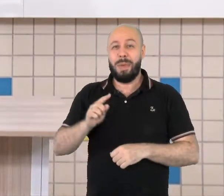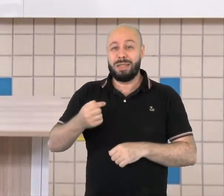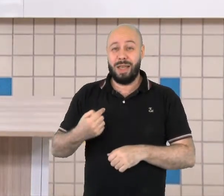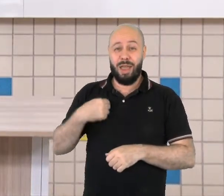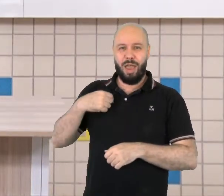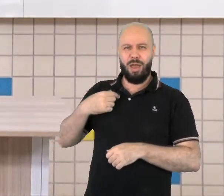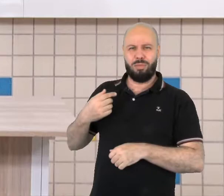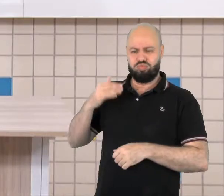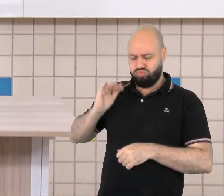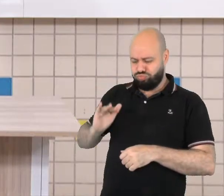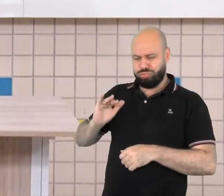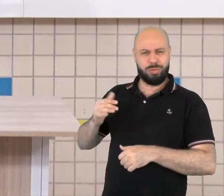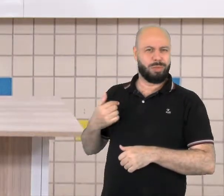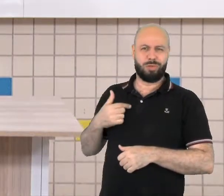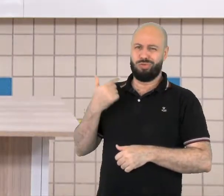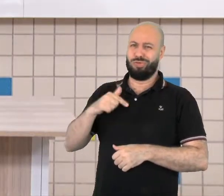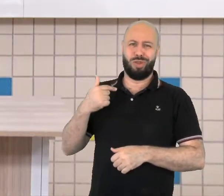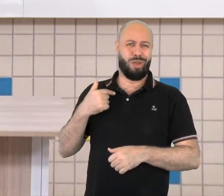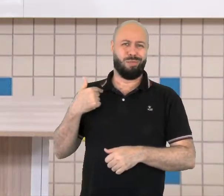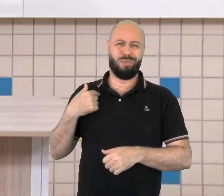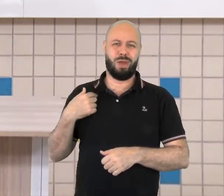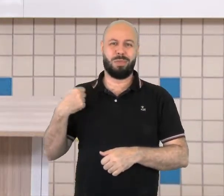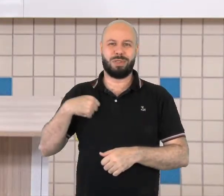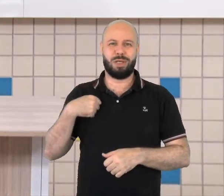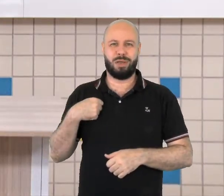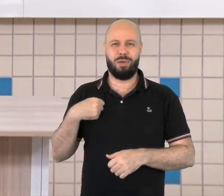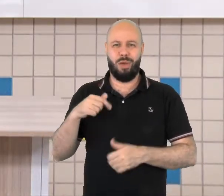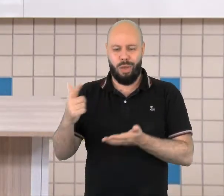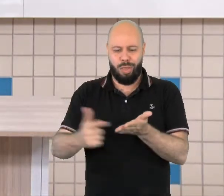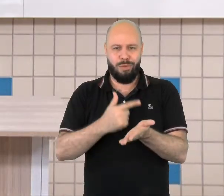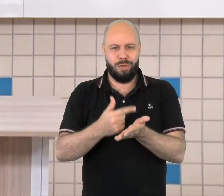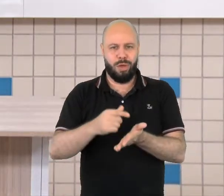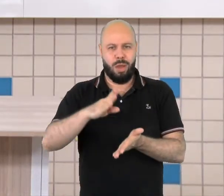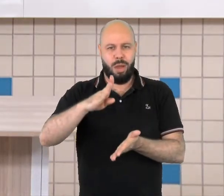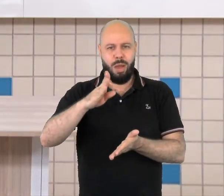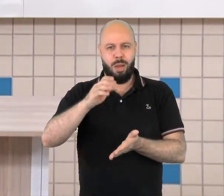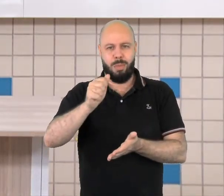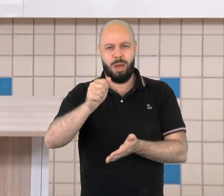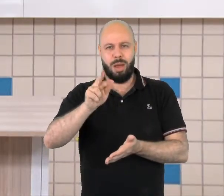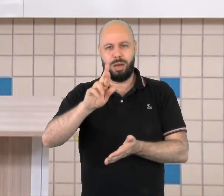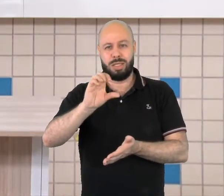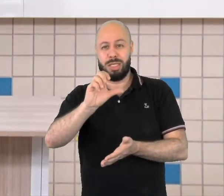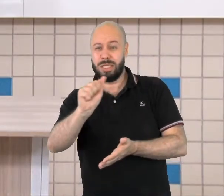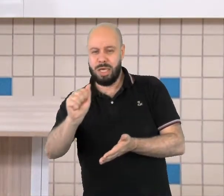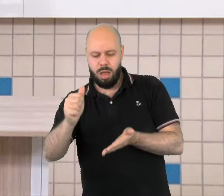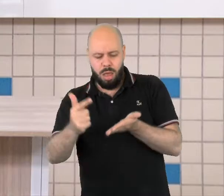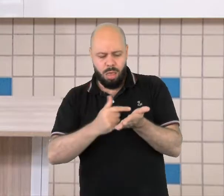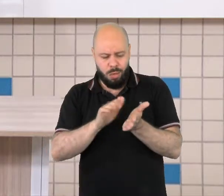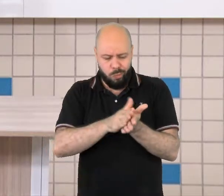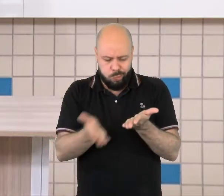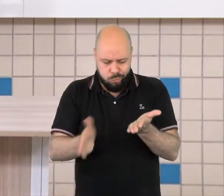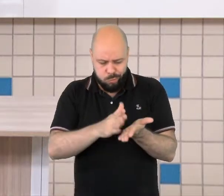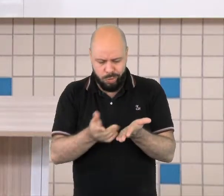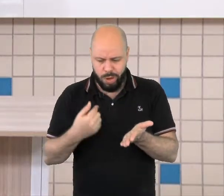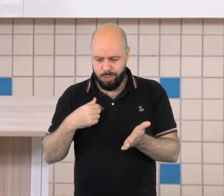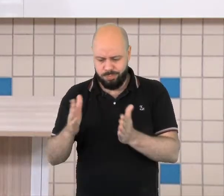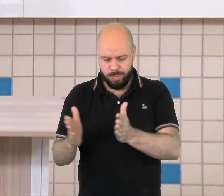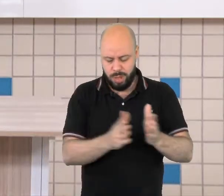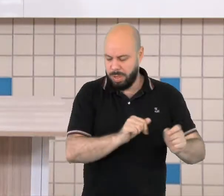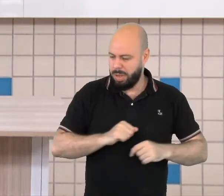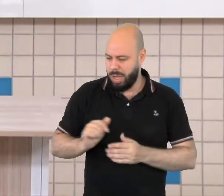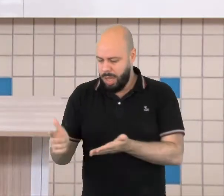isso. Na minha época a gente tinha que ir na Barça, era um livro. Enfim, olhem só como a globalização,